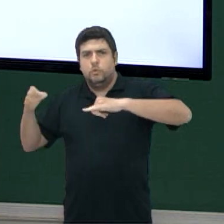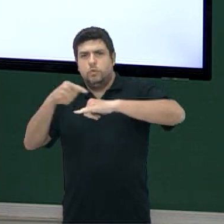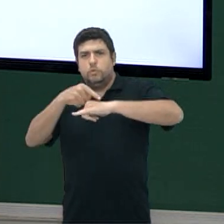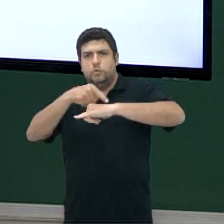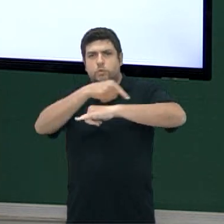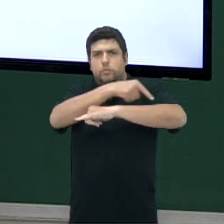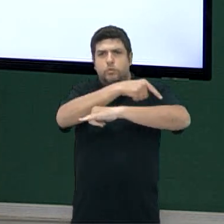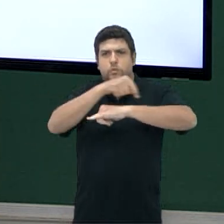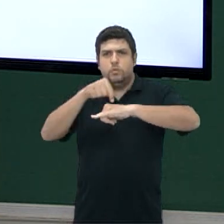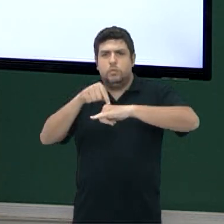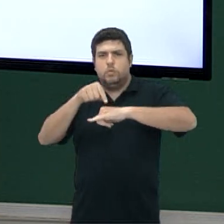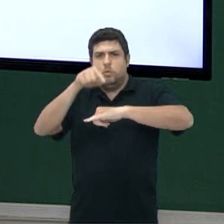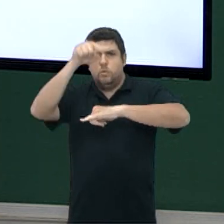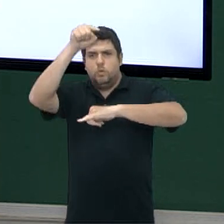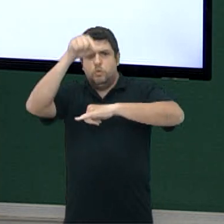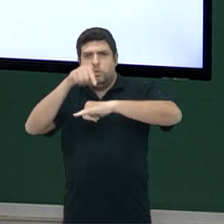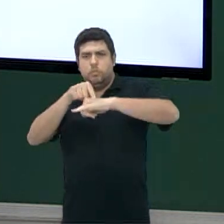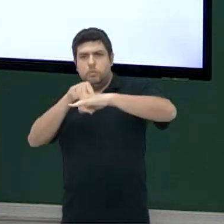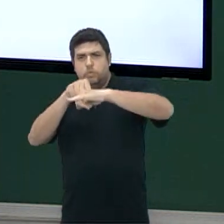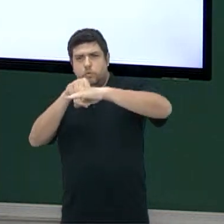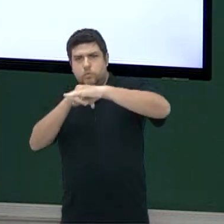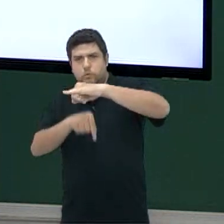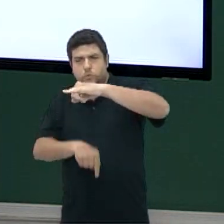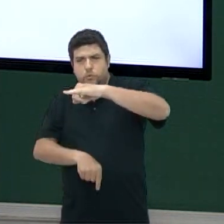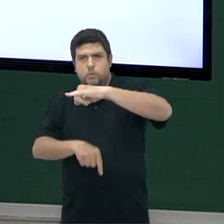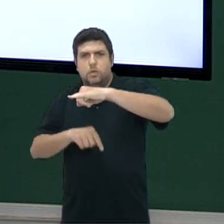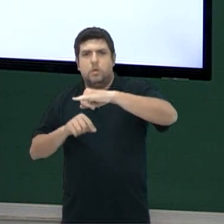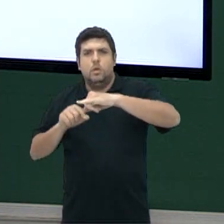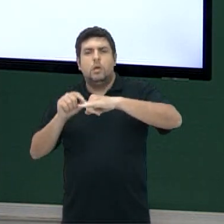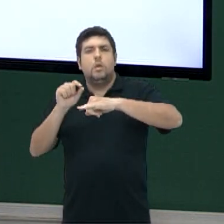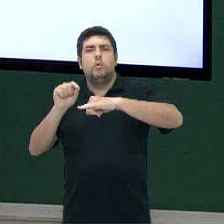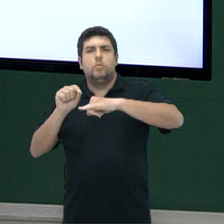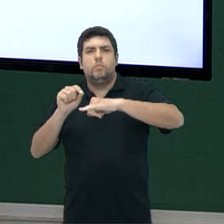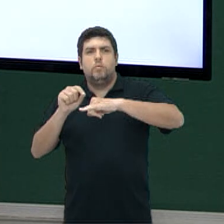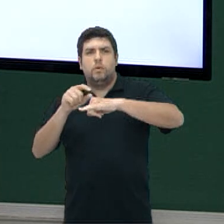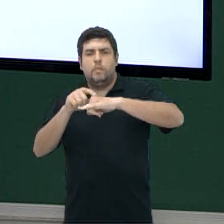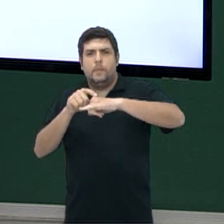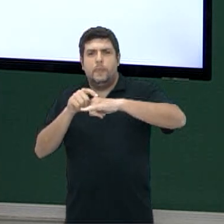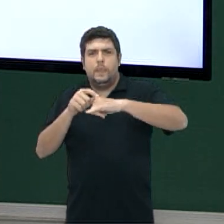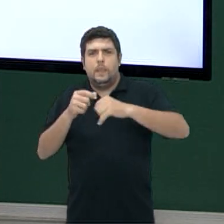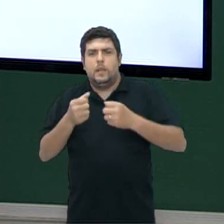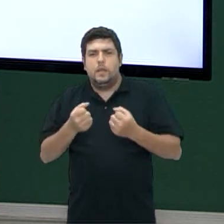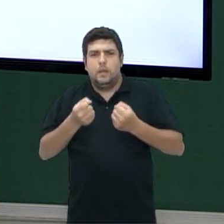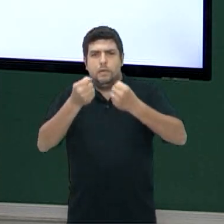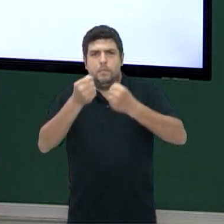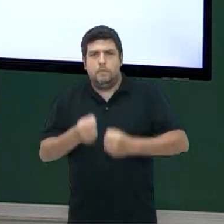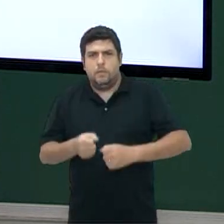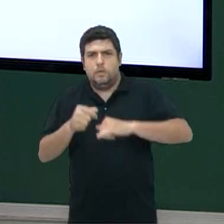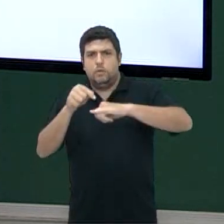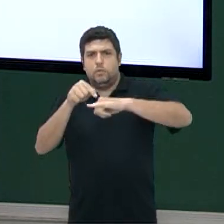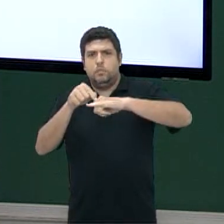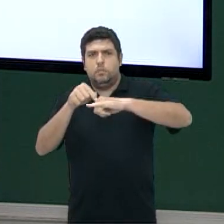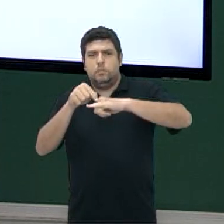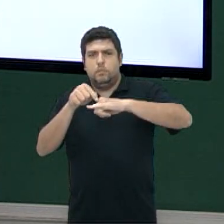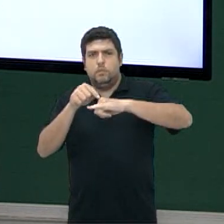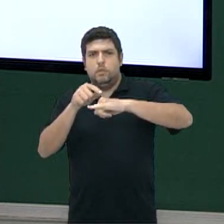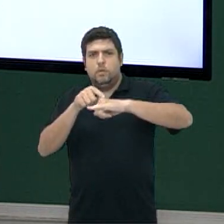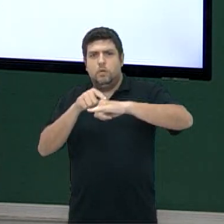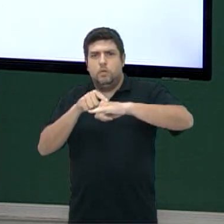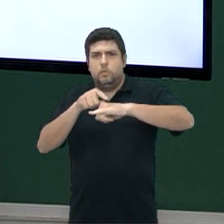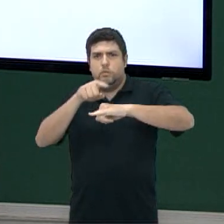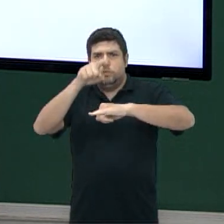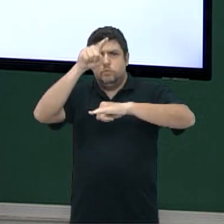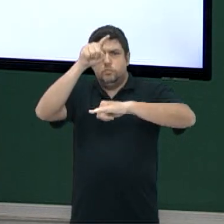força livre, que seria o quê? Nós temos a força-peso e a força de sustentação na vertical